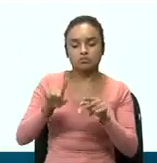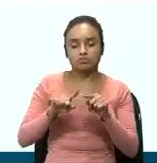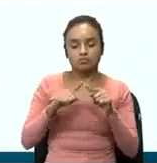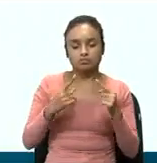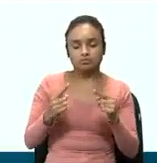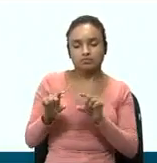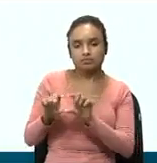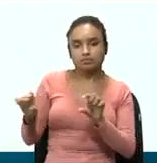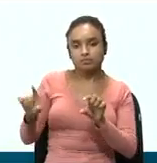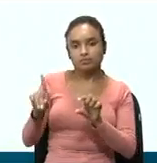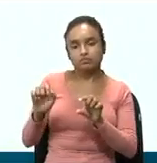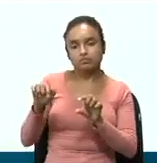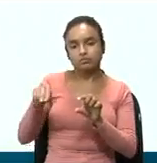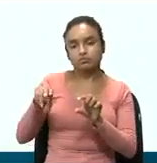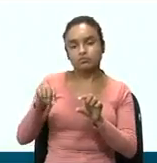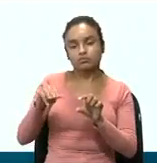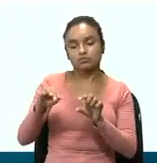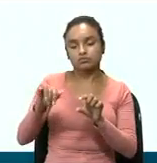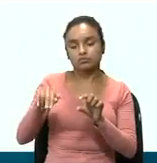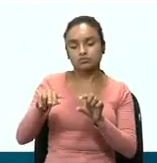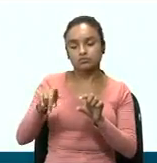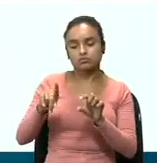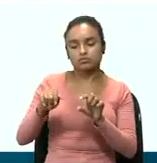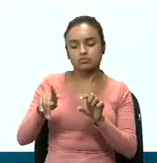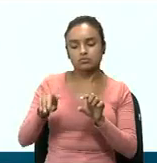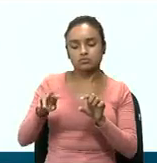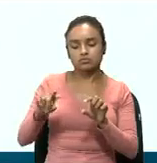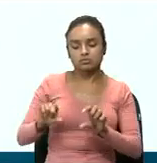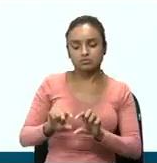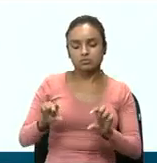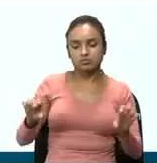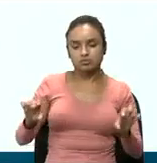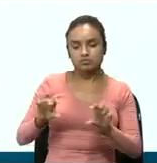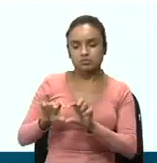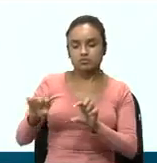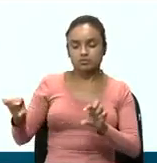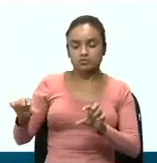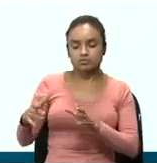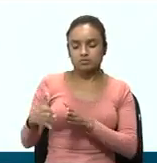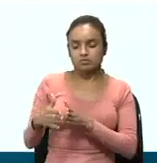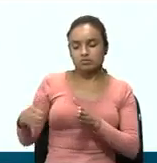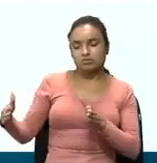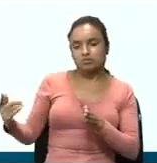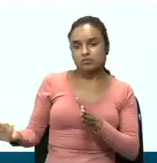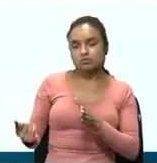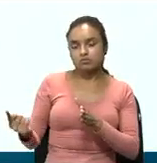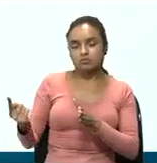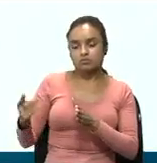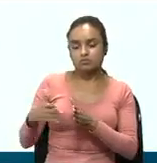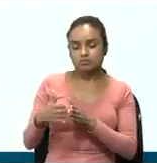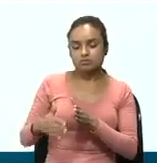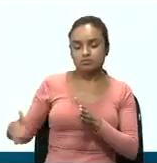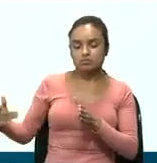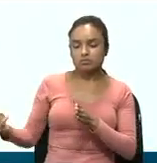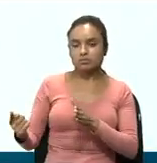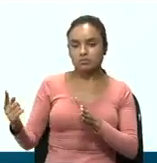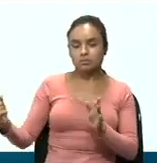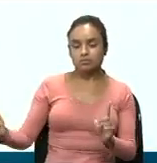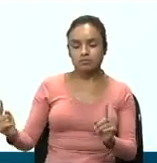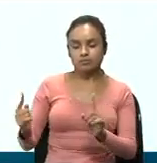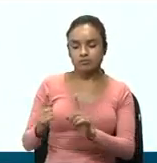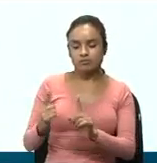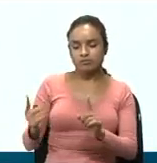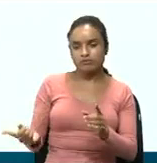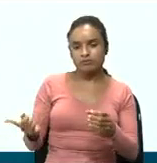maior, a fração que tem o denominador maior, ela acaba, então, sendo menor que a